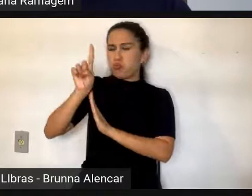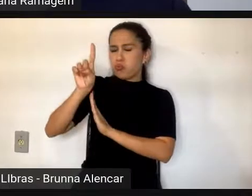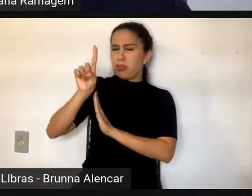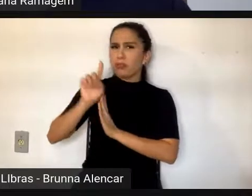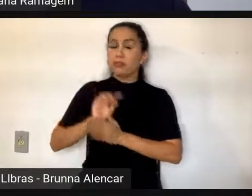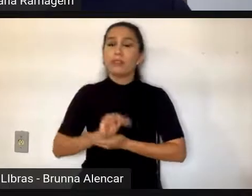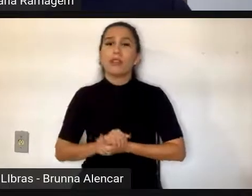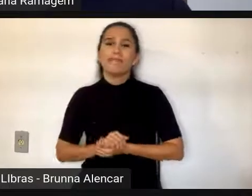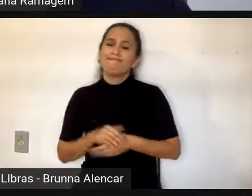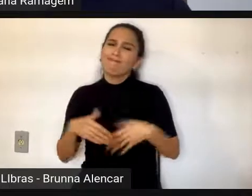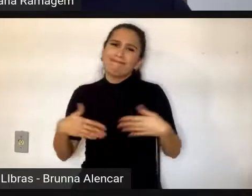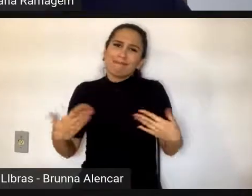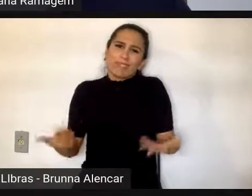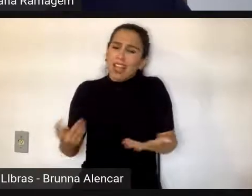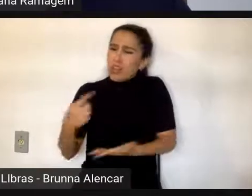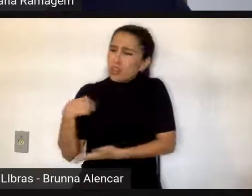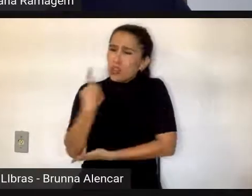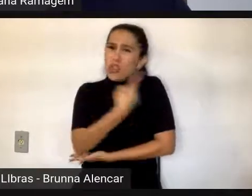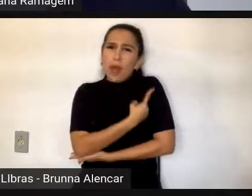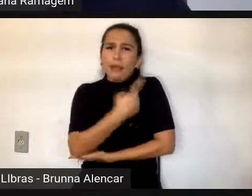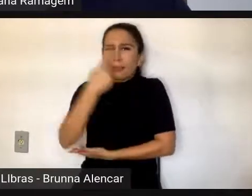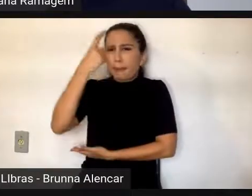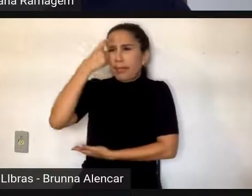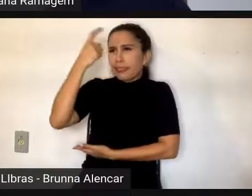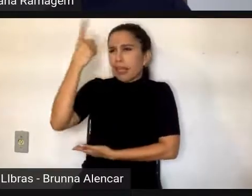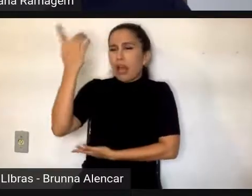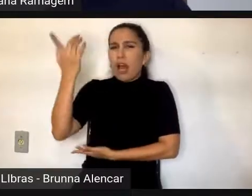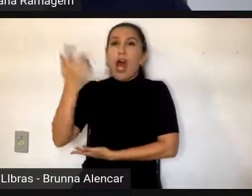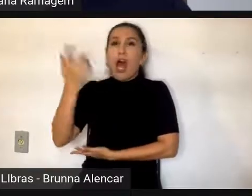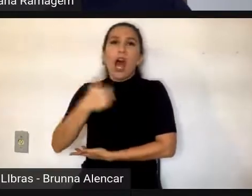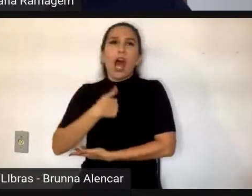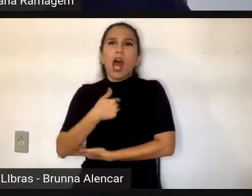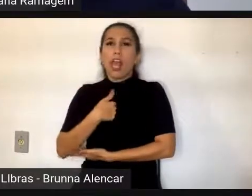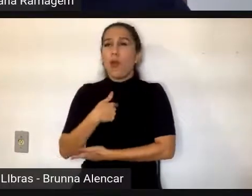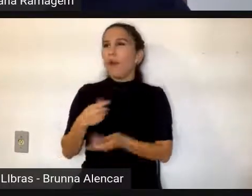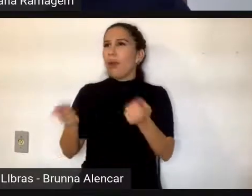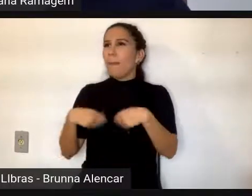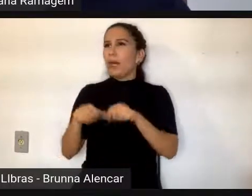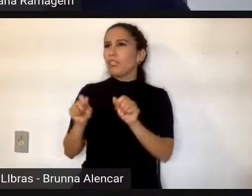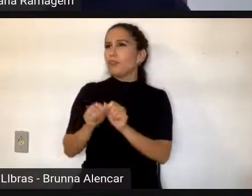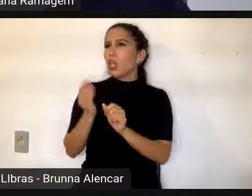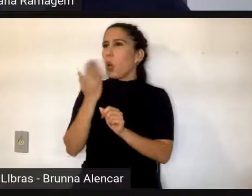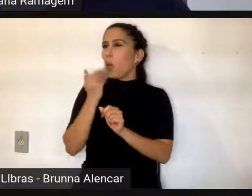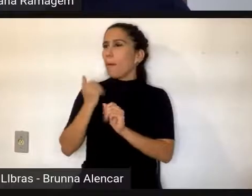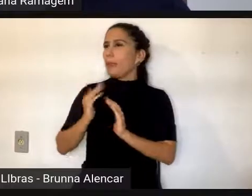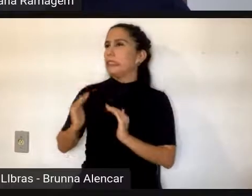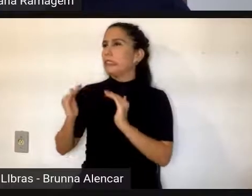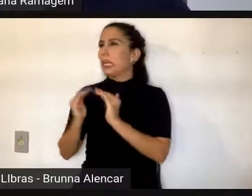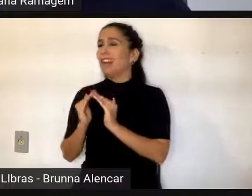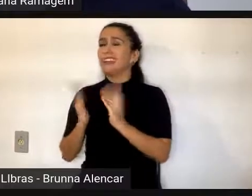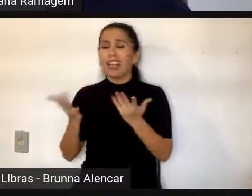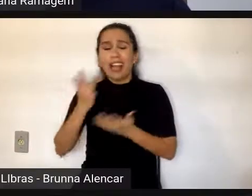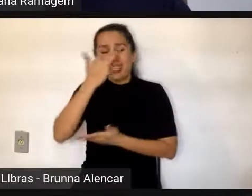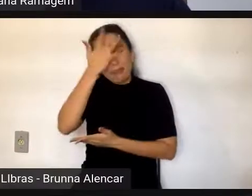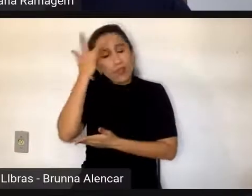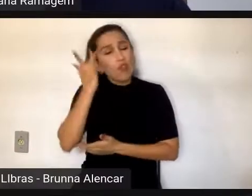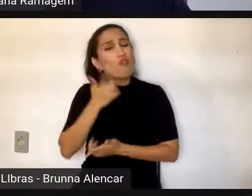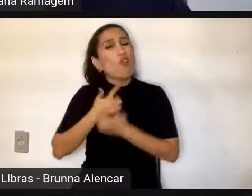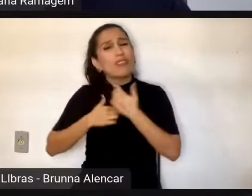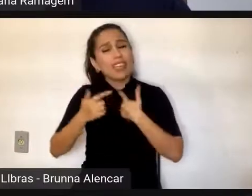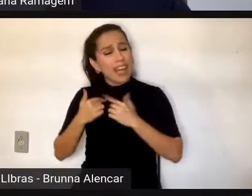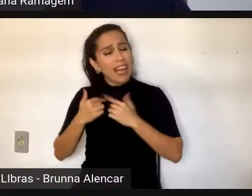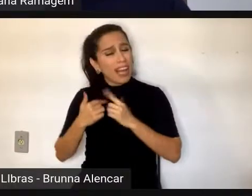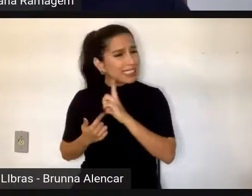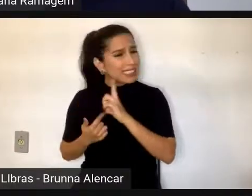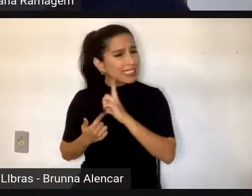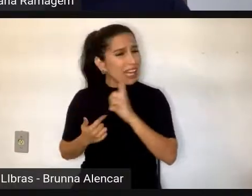assim, a gente não pode achar que, eu vou fazer todas as minhas refeições em casa, as pessoas têm vontade de sair, e as pessoas têm vontade de comer alguma